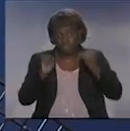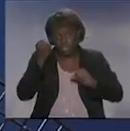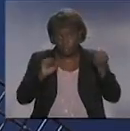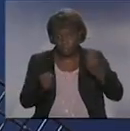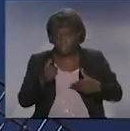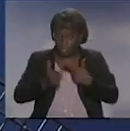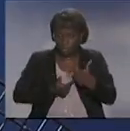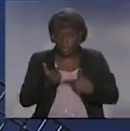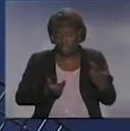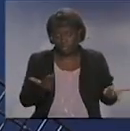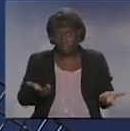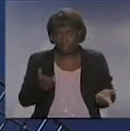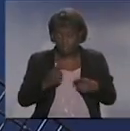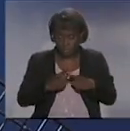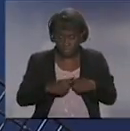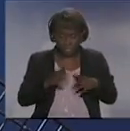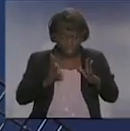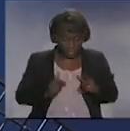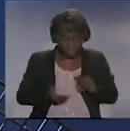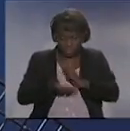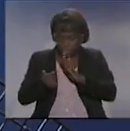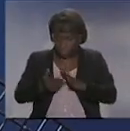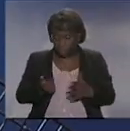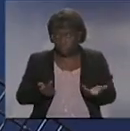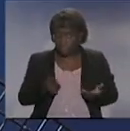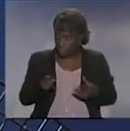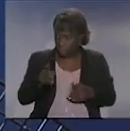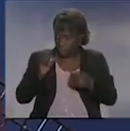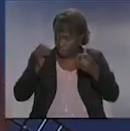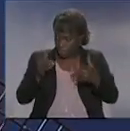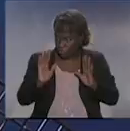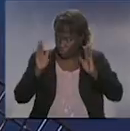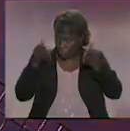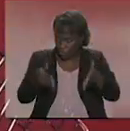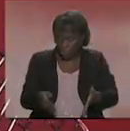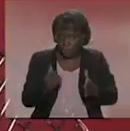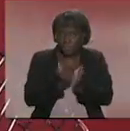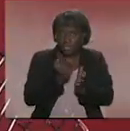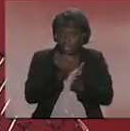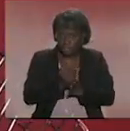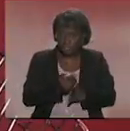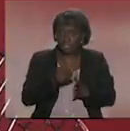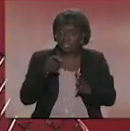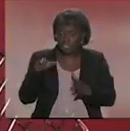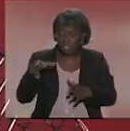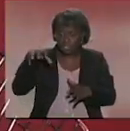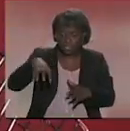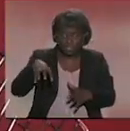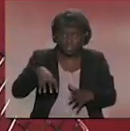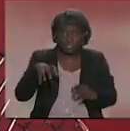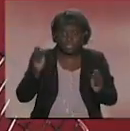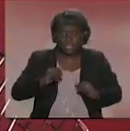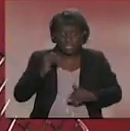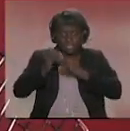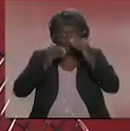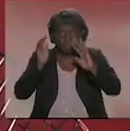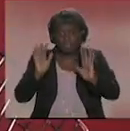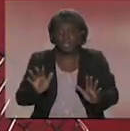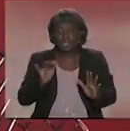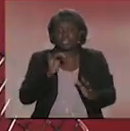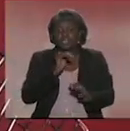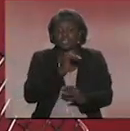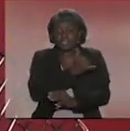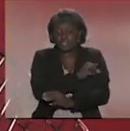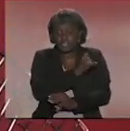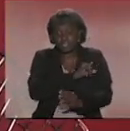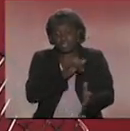ser uma indústria, né? Uma atividade industrial, né? O processamento. Você diria que, na verdade, é um foco maior nesse setor, que é um setor